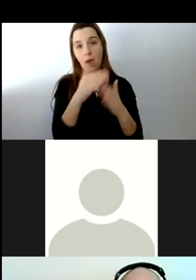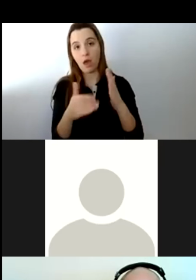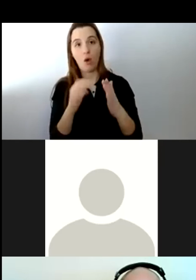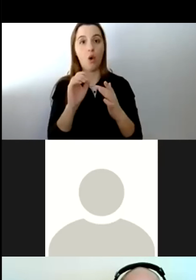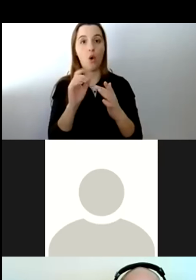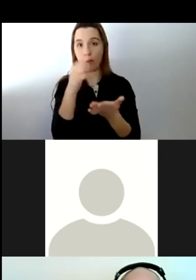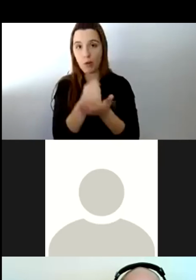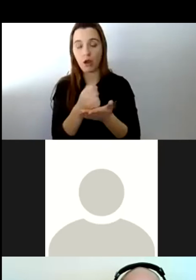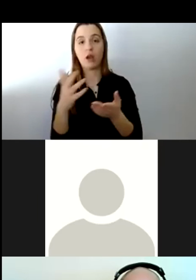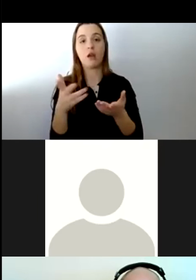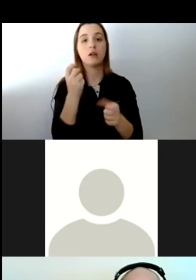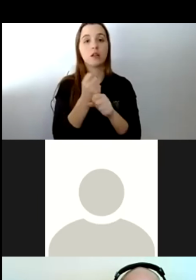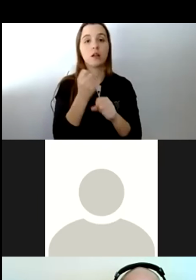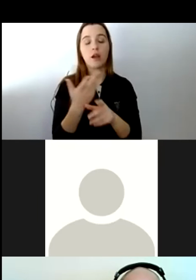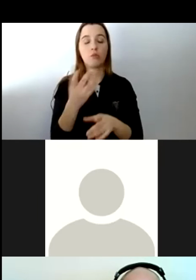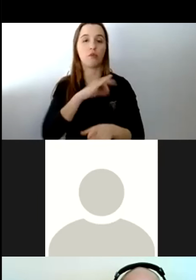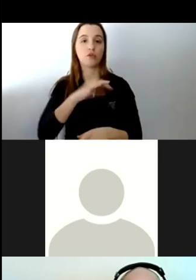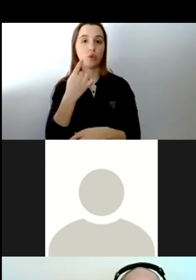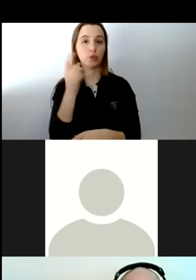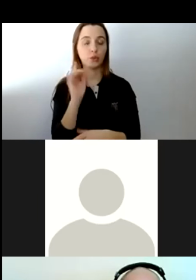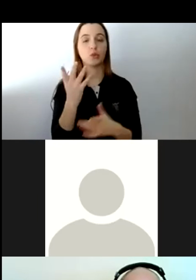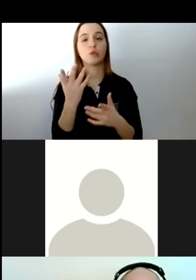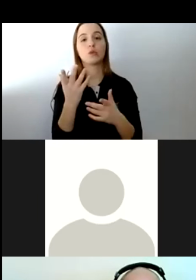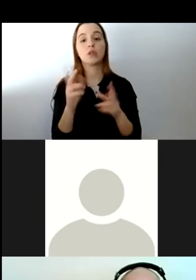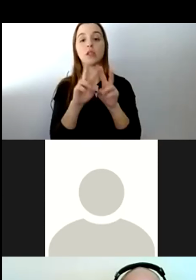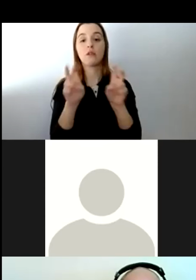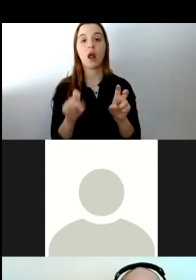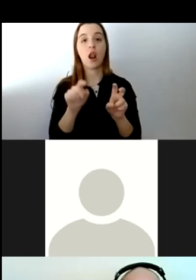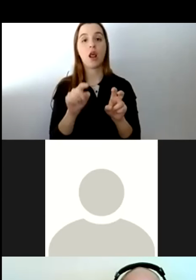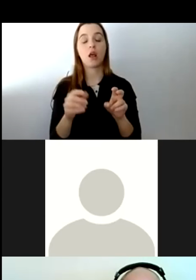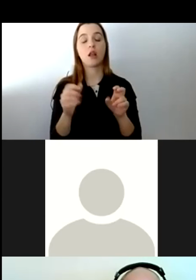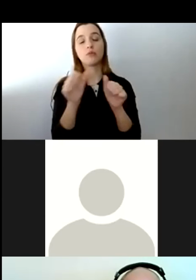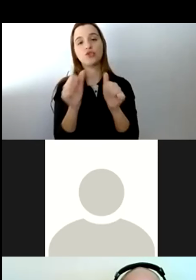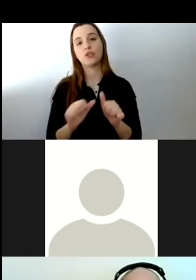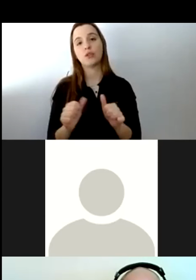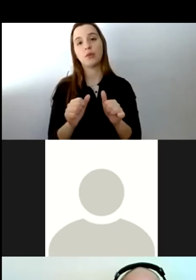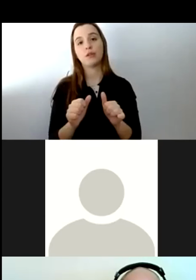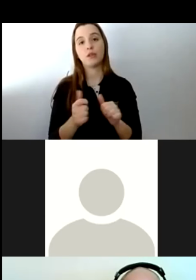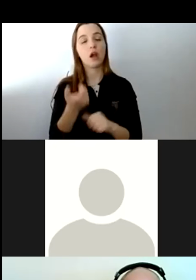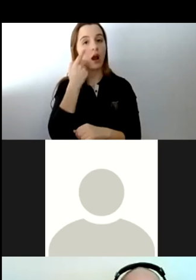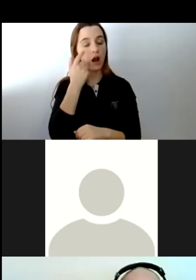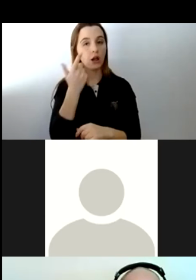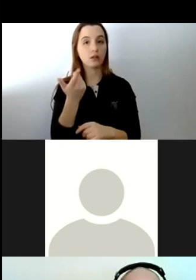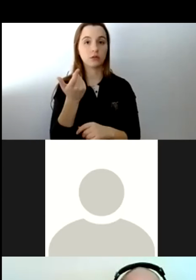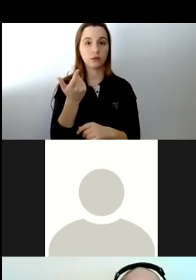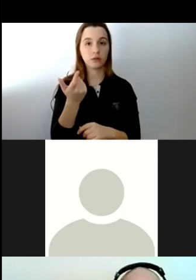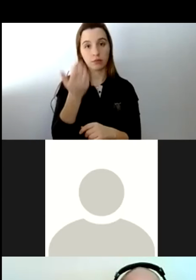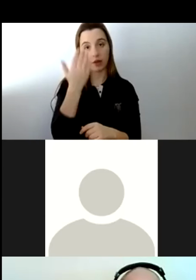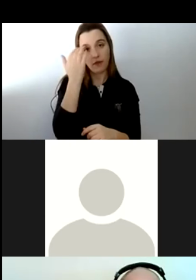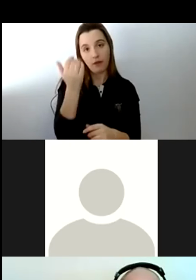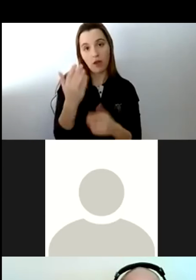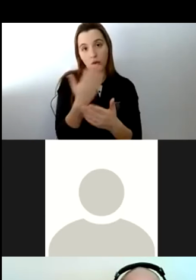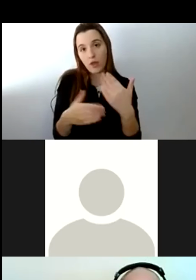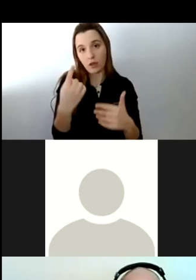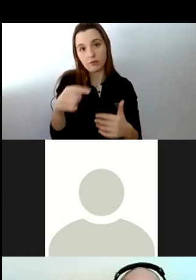trabalho de causa não profissional, certificada pelo Sistema de Verificação de Incapacidades.